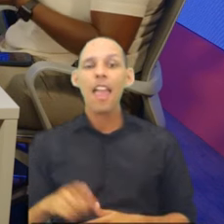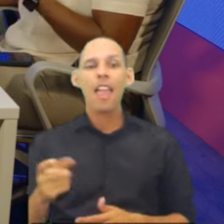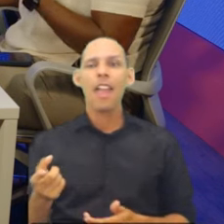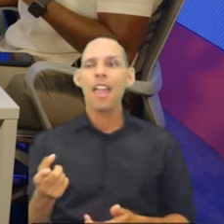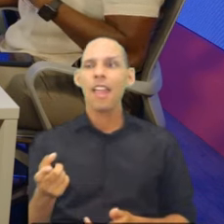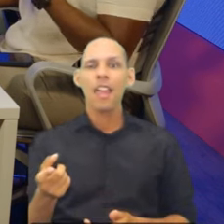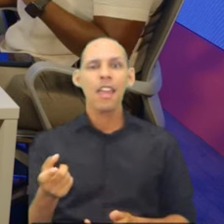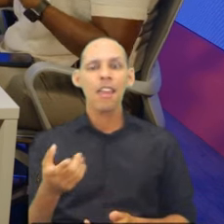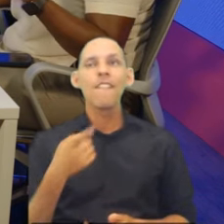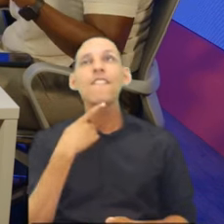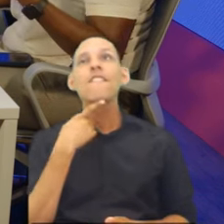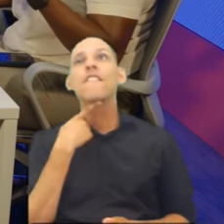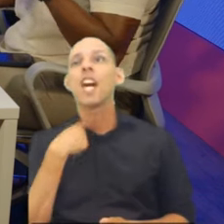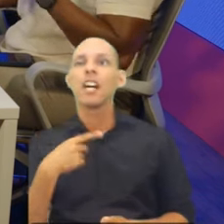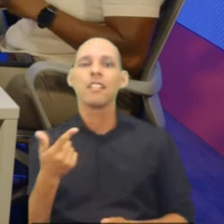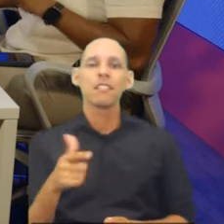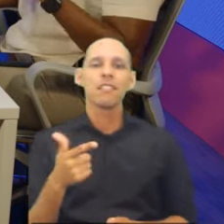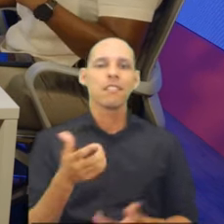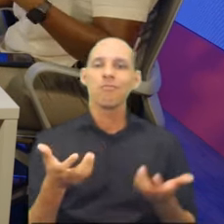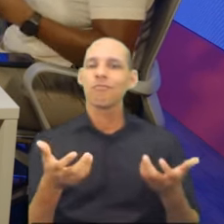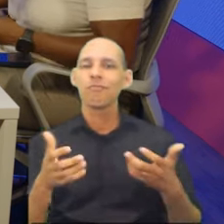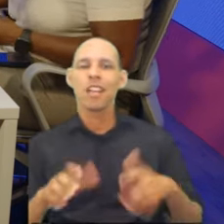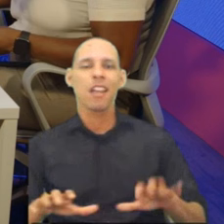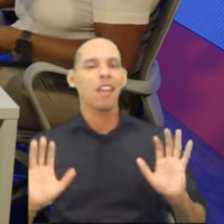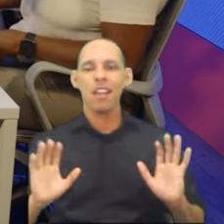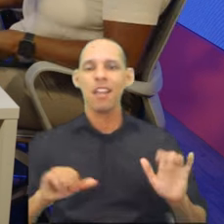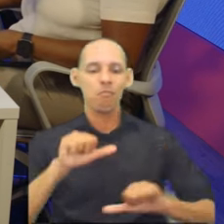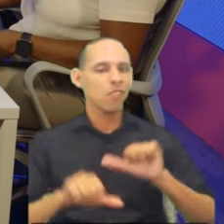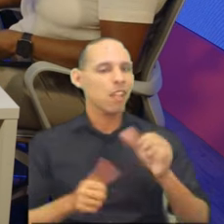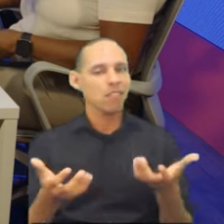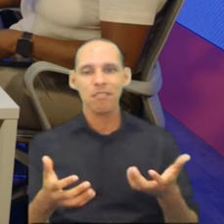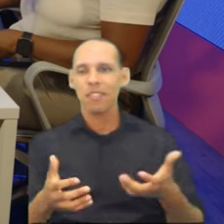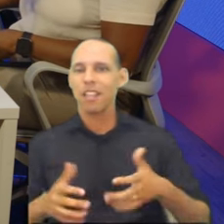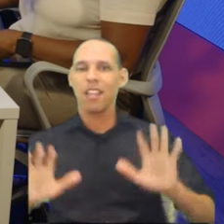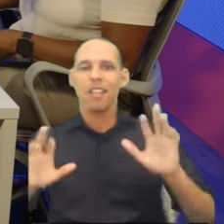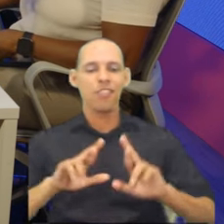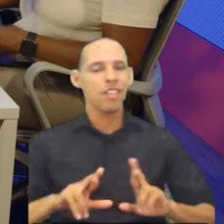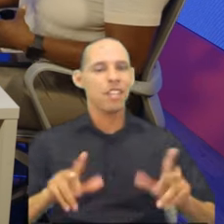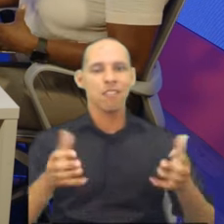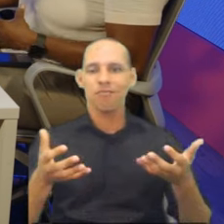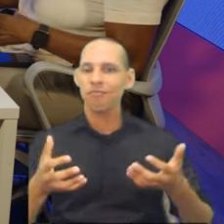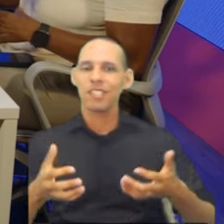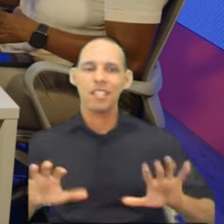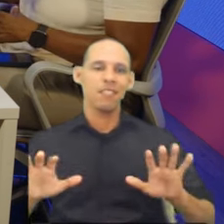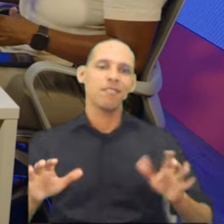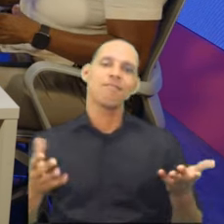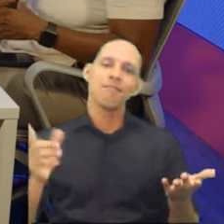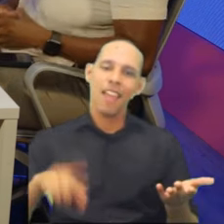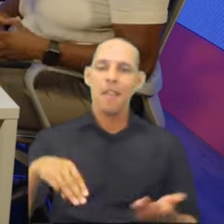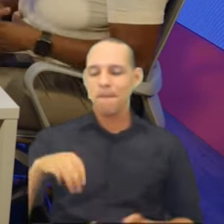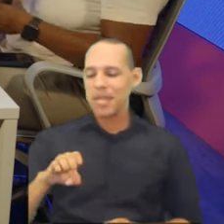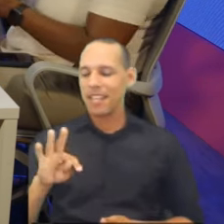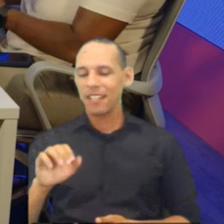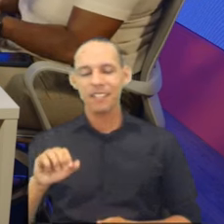uma é uma não vontade a falta de intencionalidade de fazer diferente eh e aí eu eu vejo isso